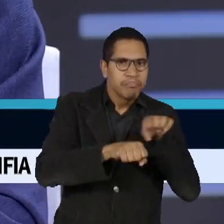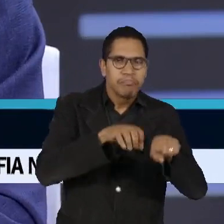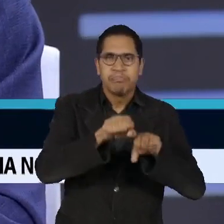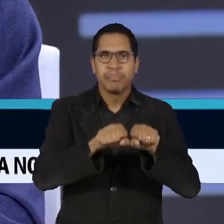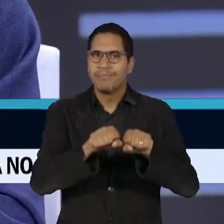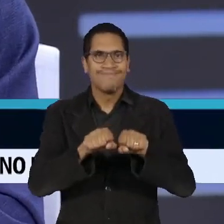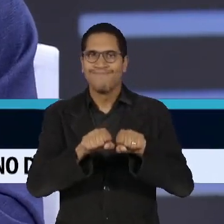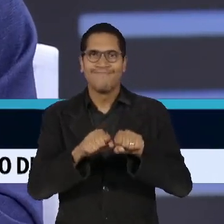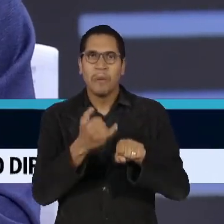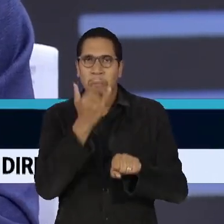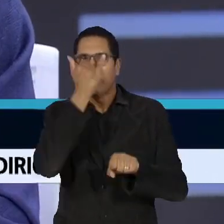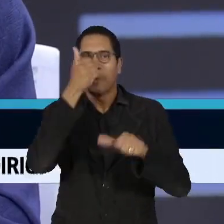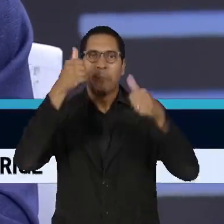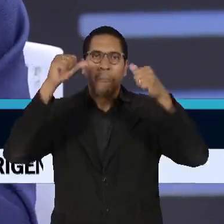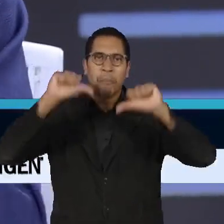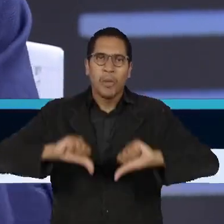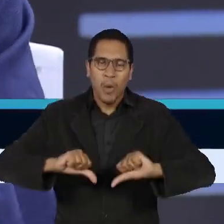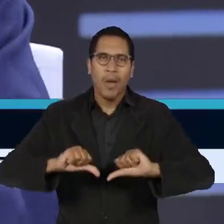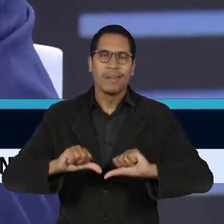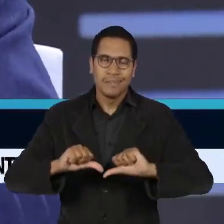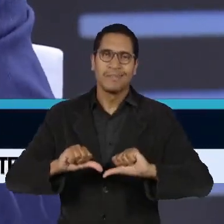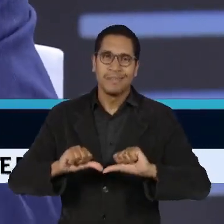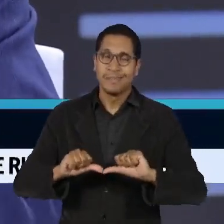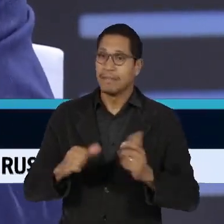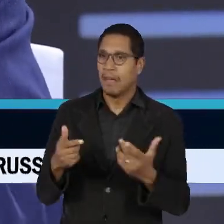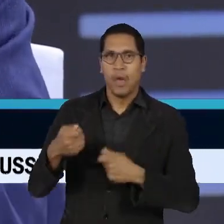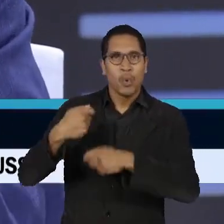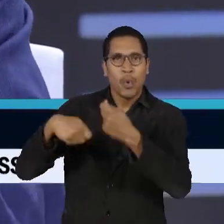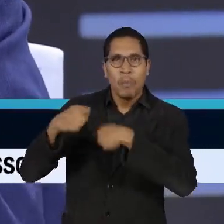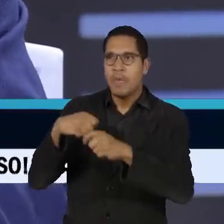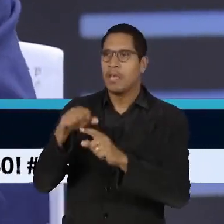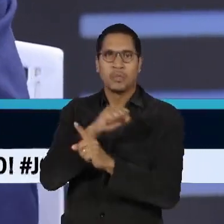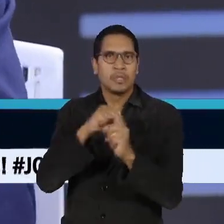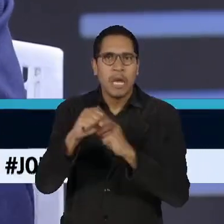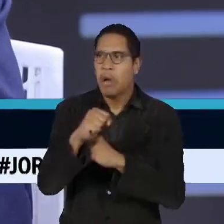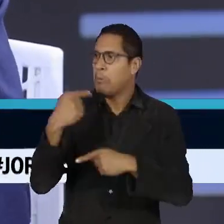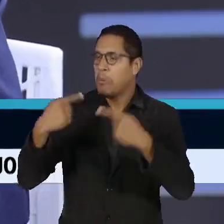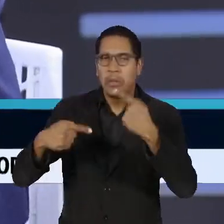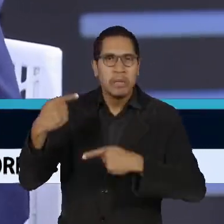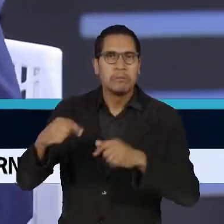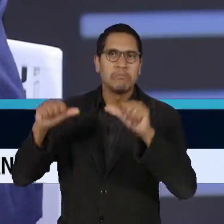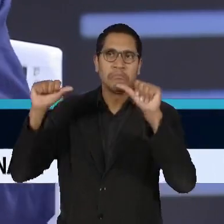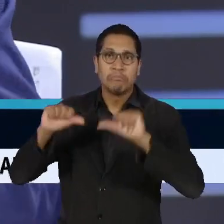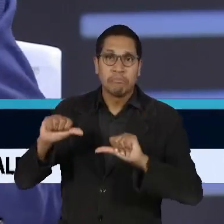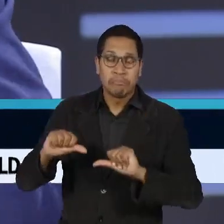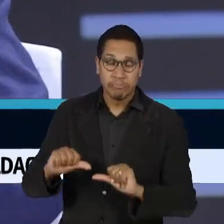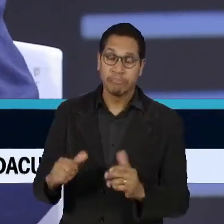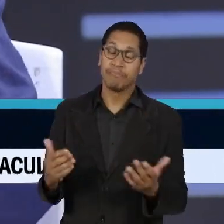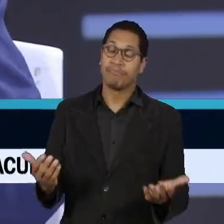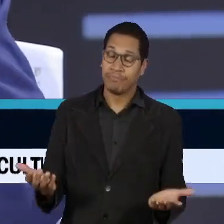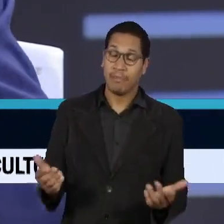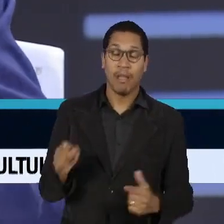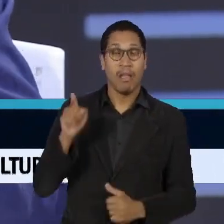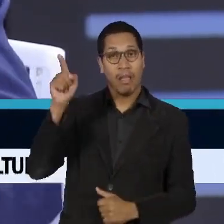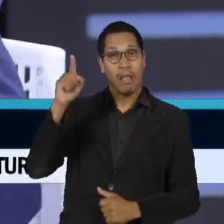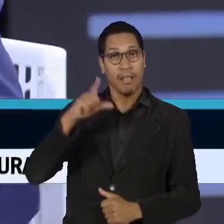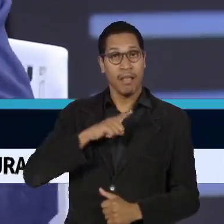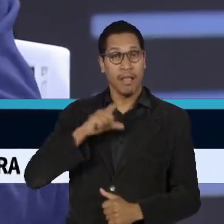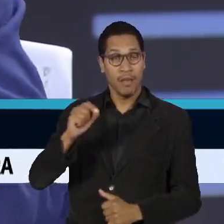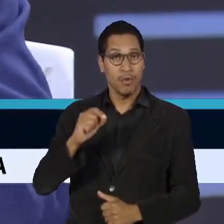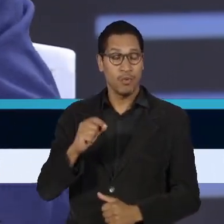desastre é para Rússia do ponto de vista econômico social político e só um estado completamente autocrático